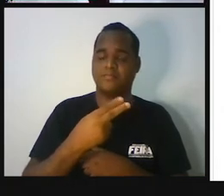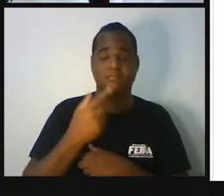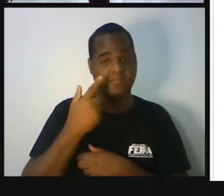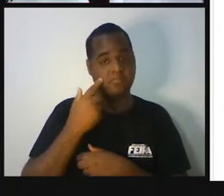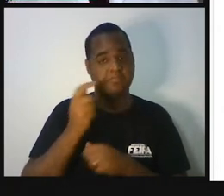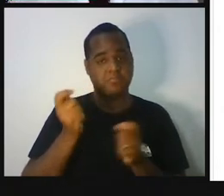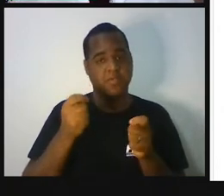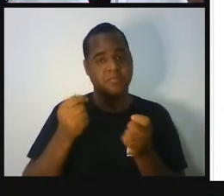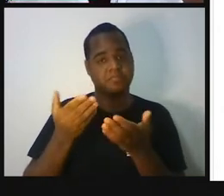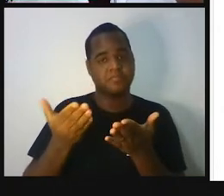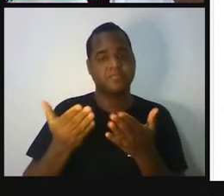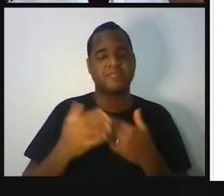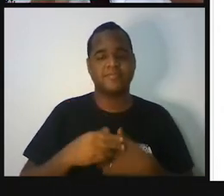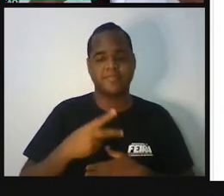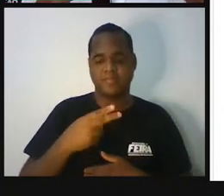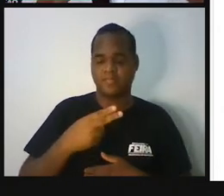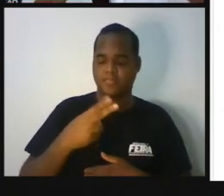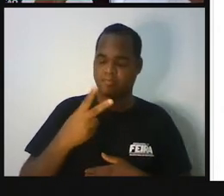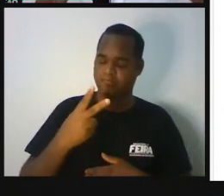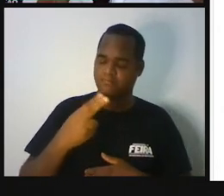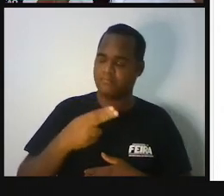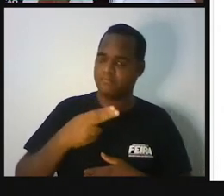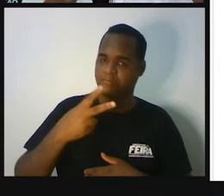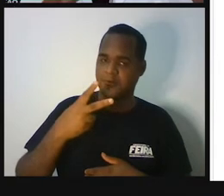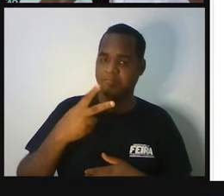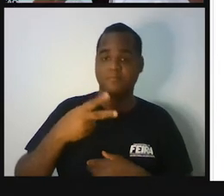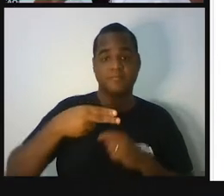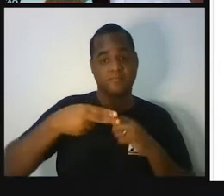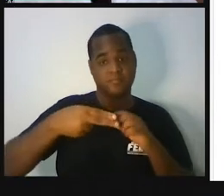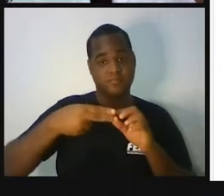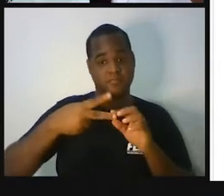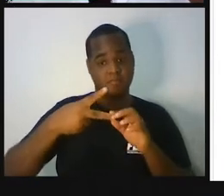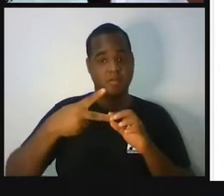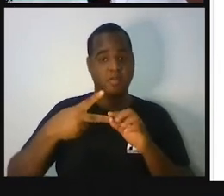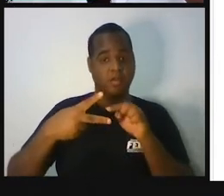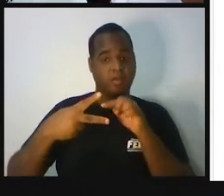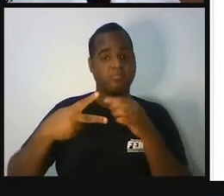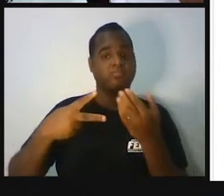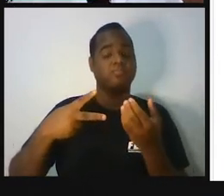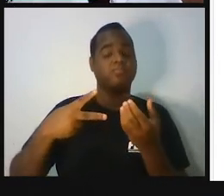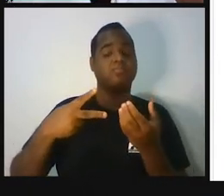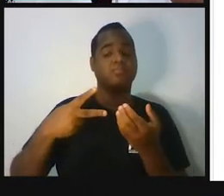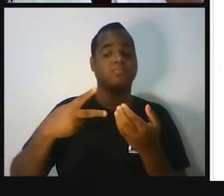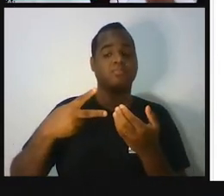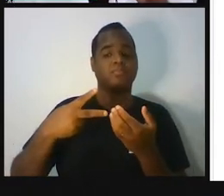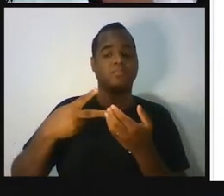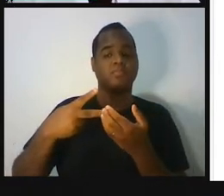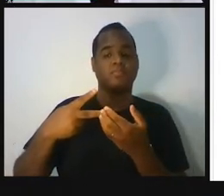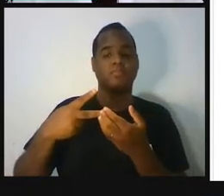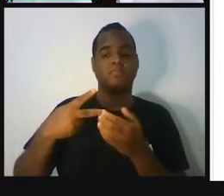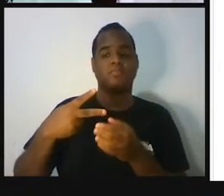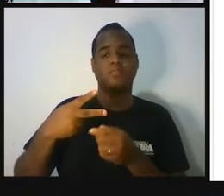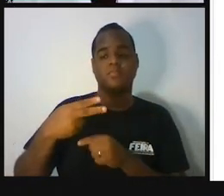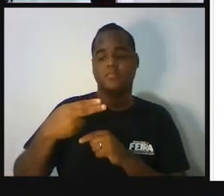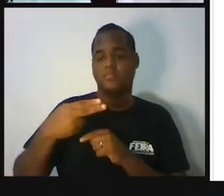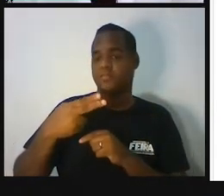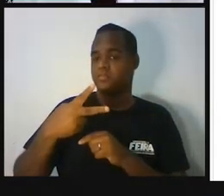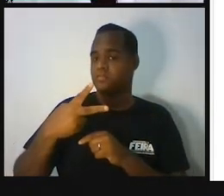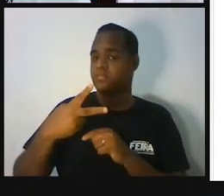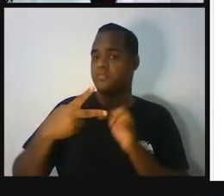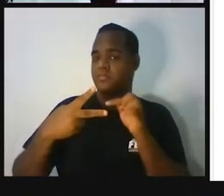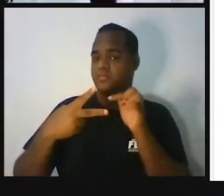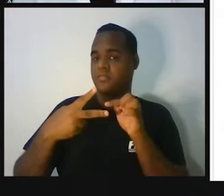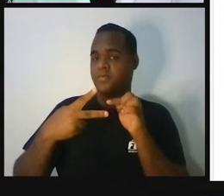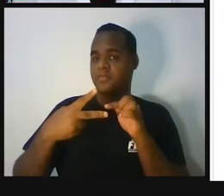ela a gente pode abrir a tesoura quando a gente abre a tesoura né Essa abertura da